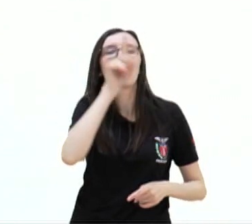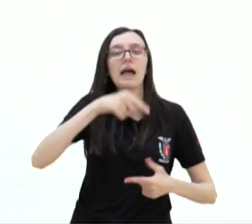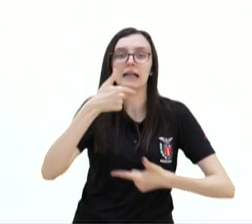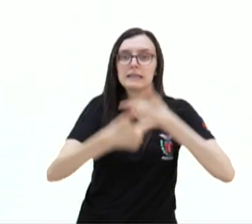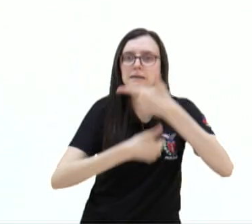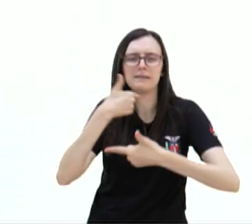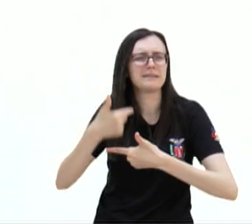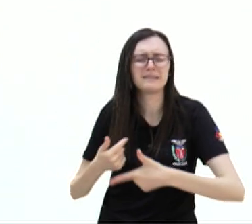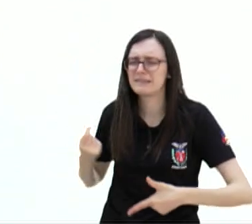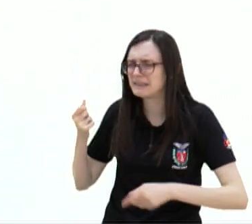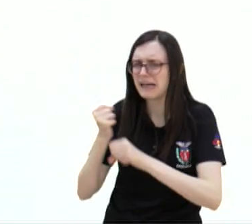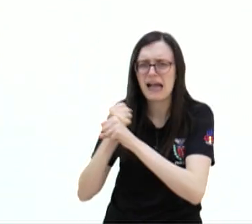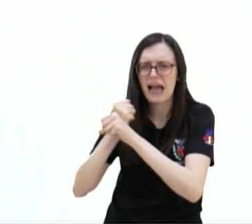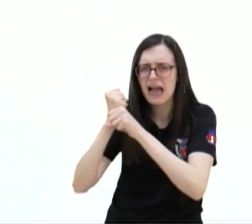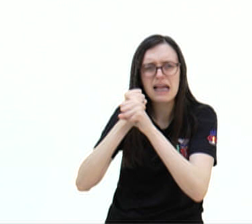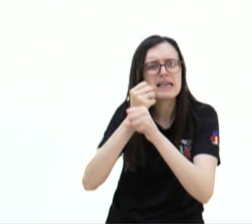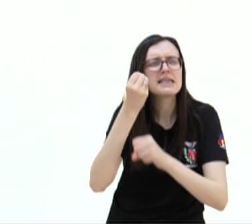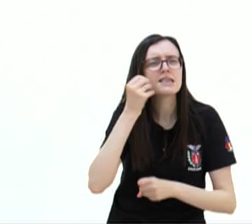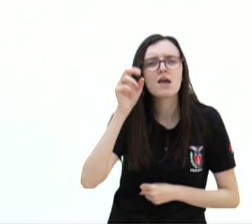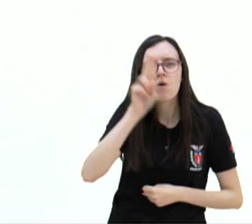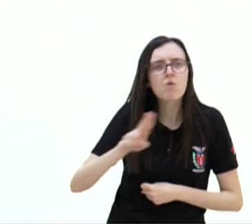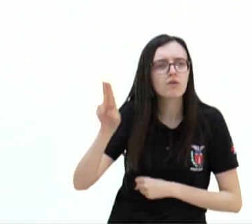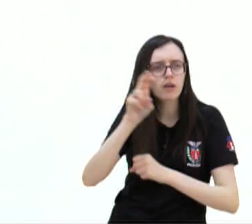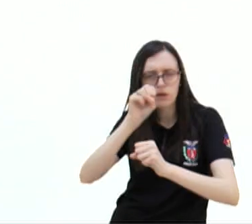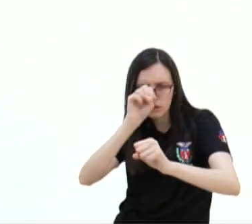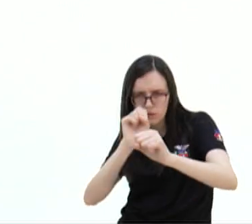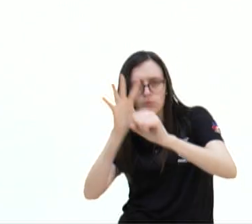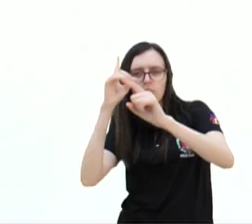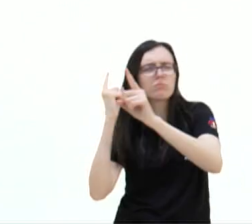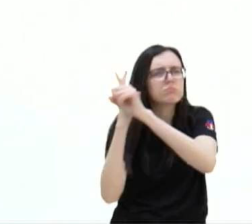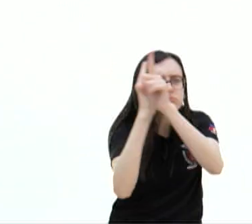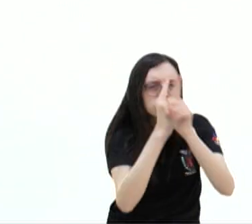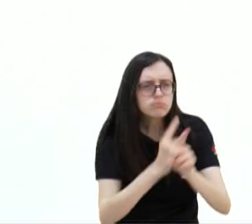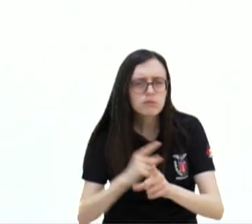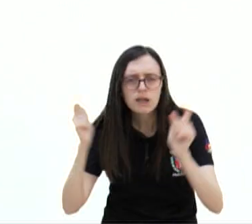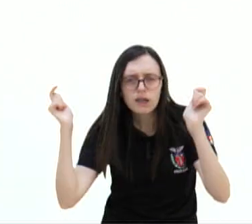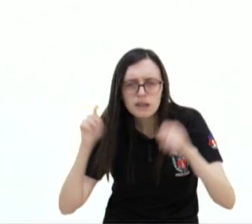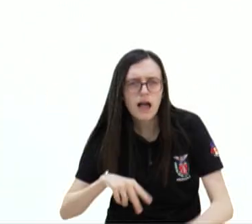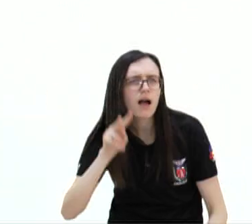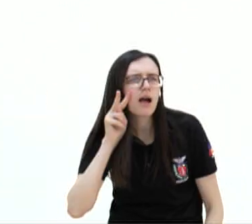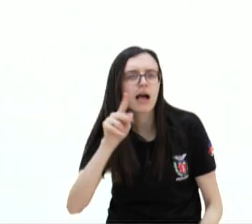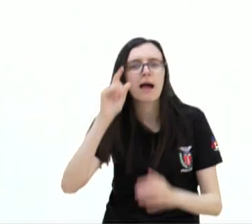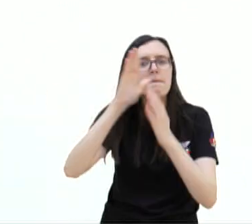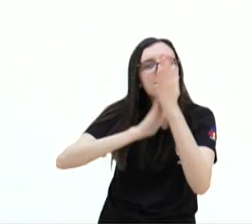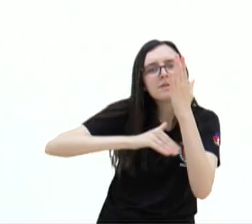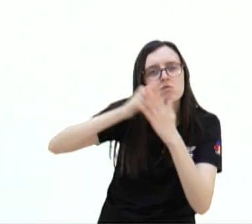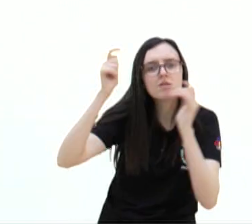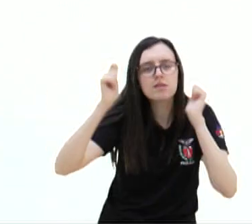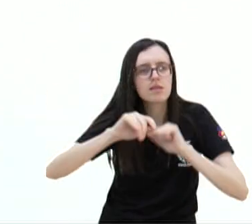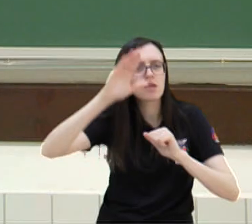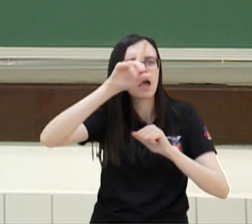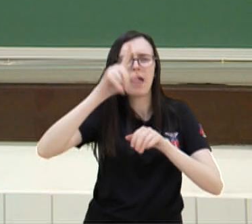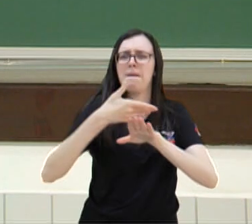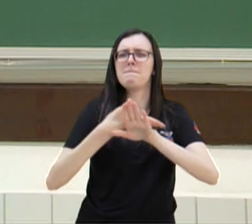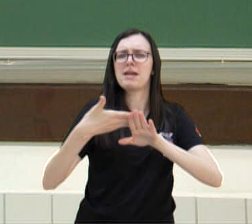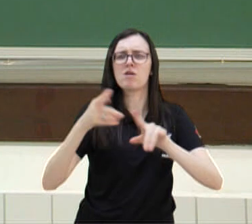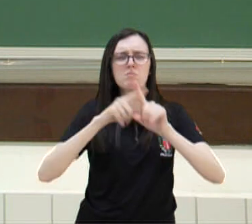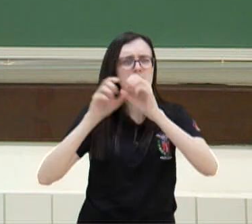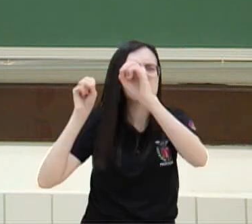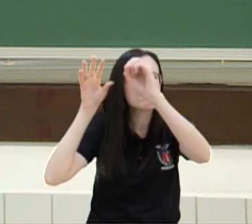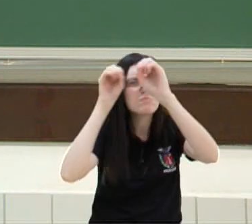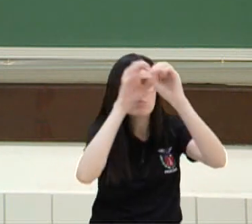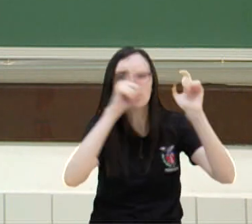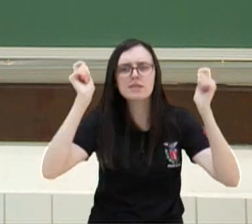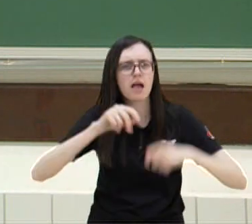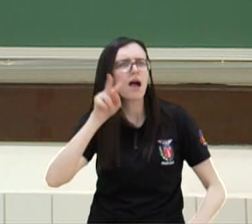trabalho de décadas com luz ultravioleta para detectar pigmentos, ou seja, tinta, nas esculturas greco-romanas, tanto as romanas